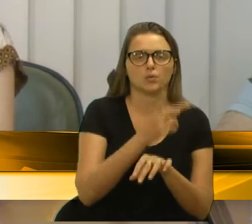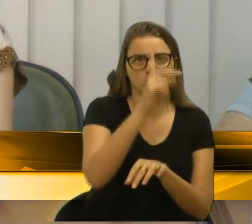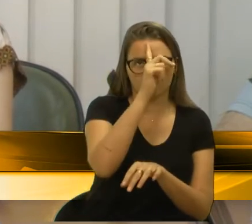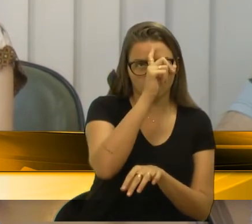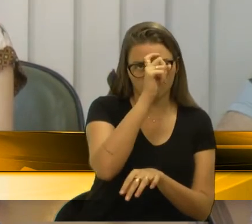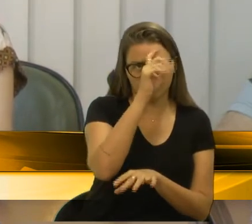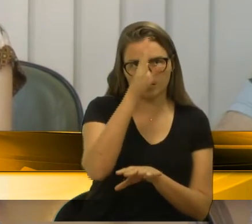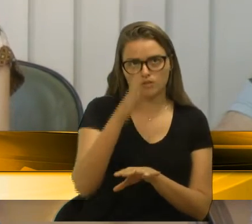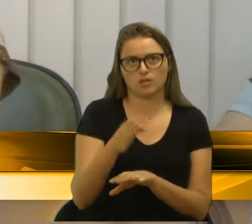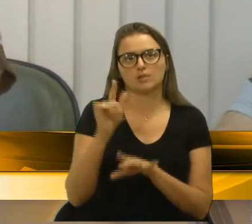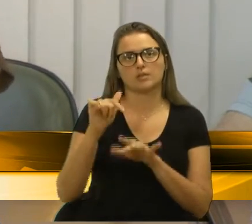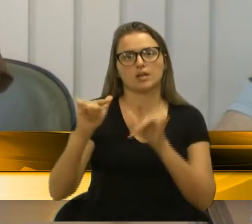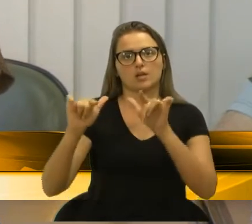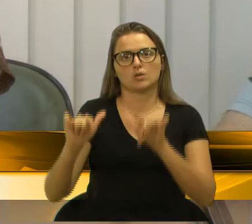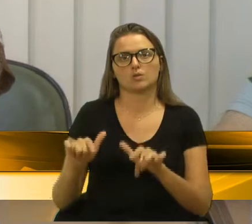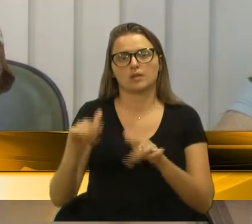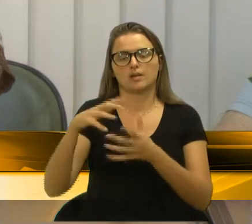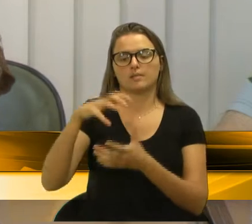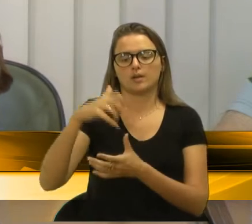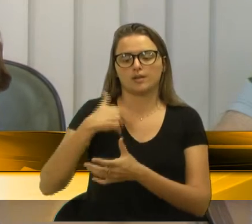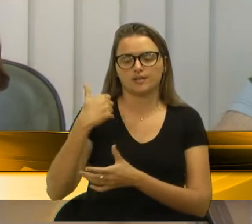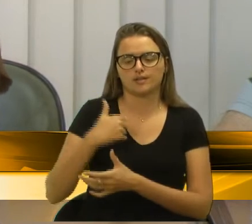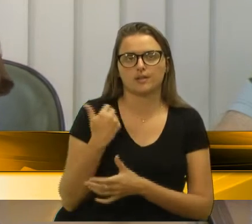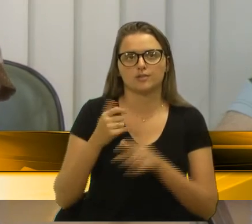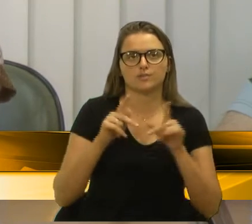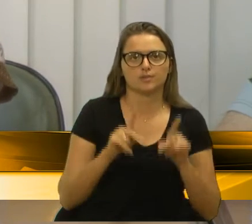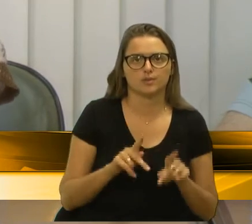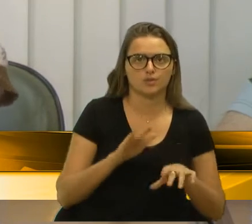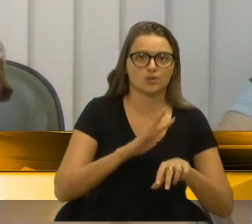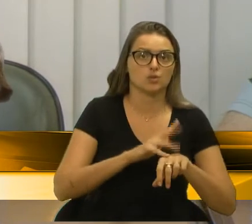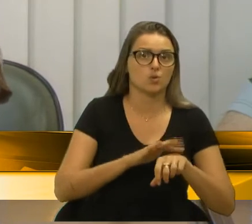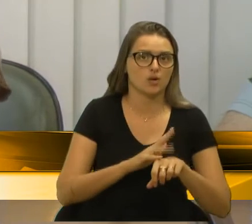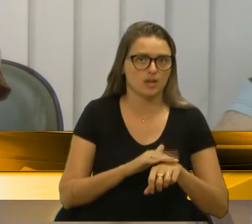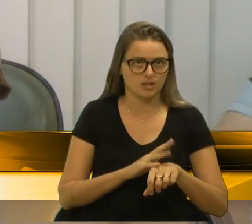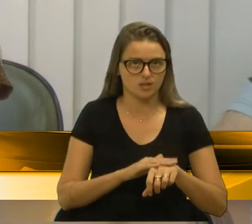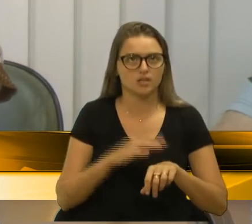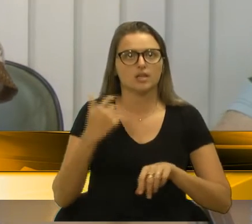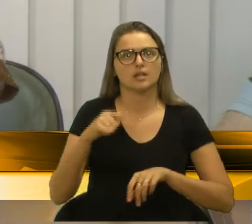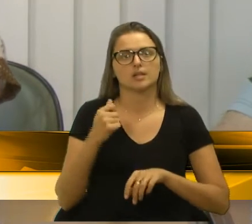é onde vai estar idosos, imunossuprimidos e que realmente precisam estar